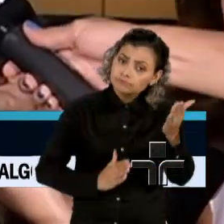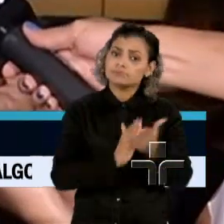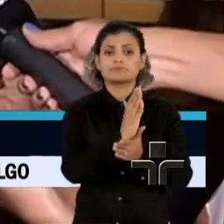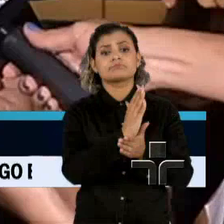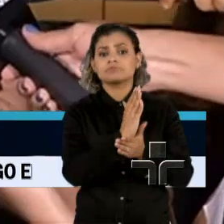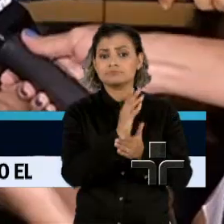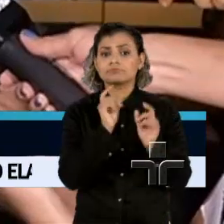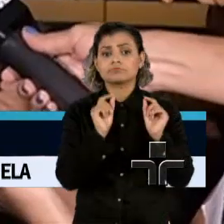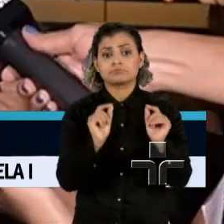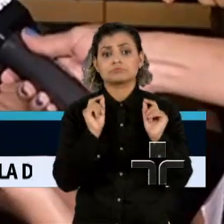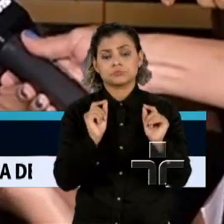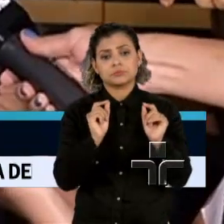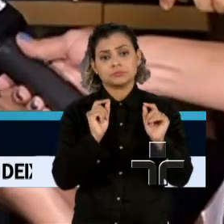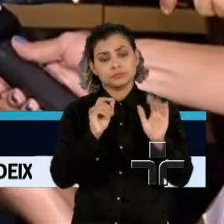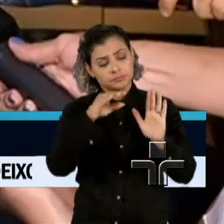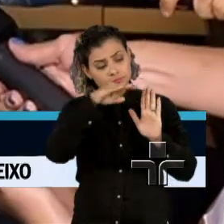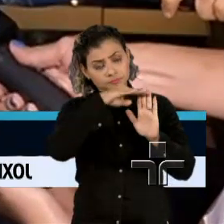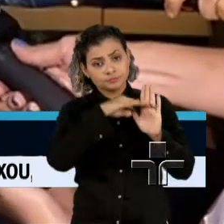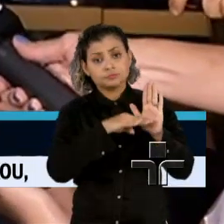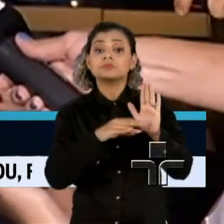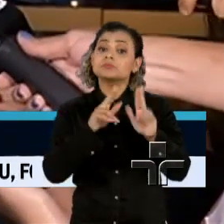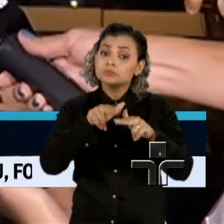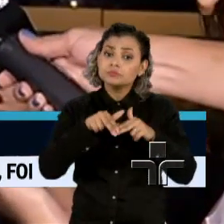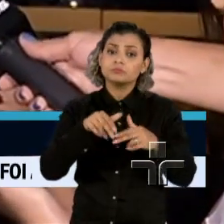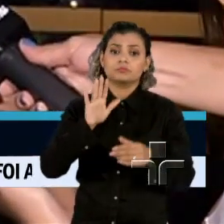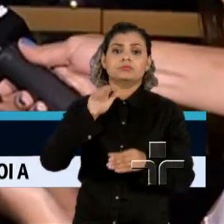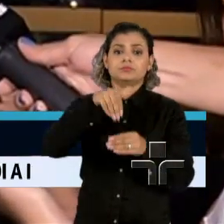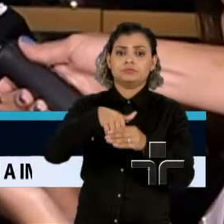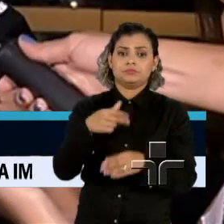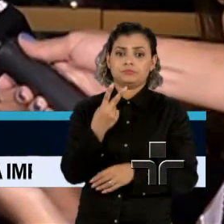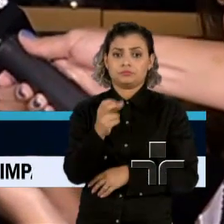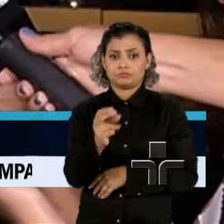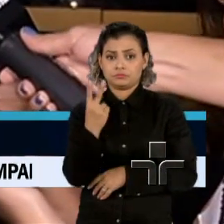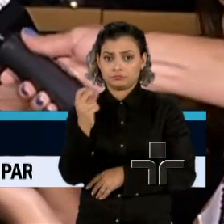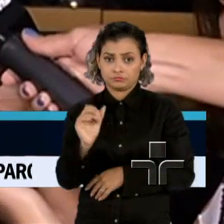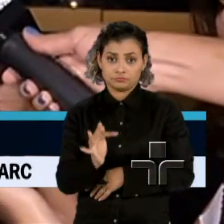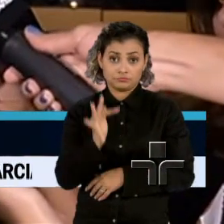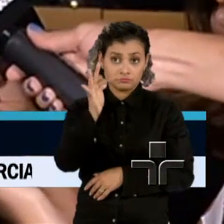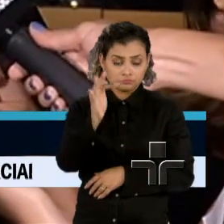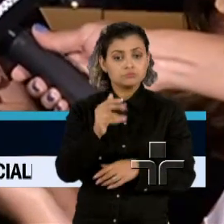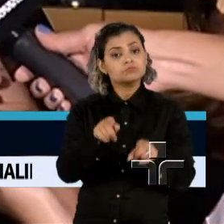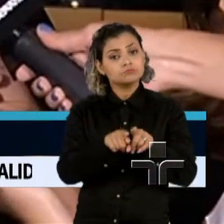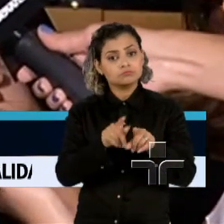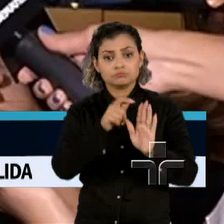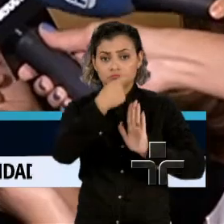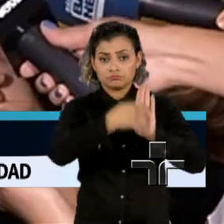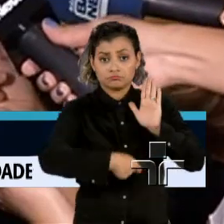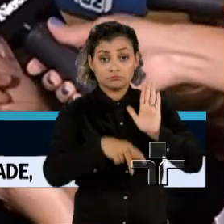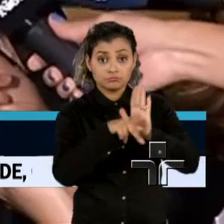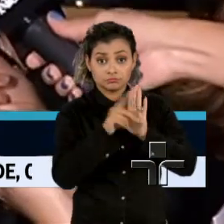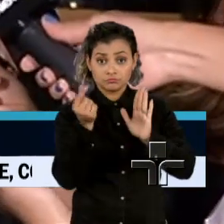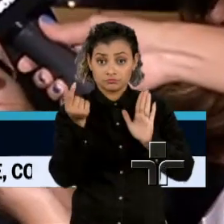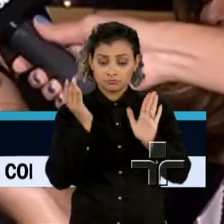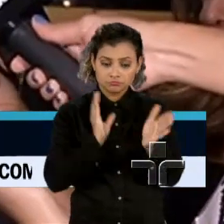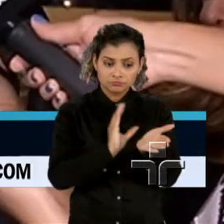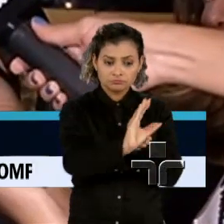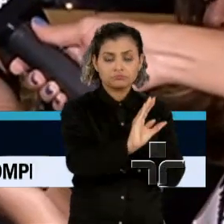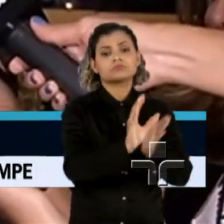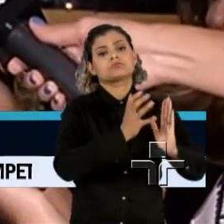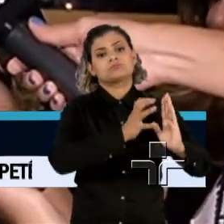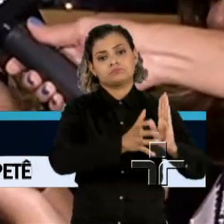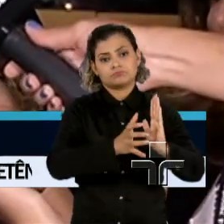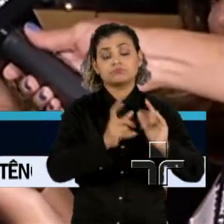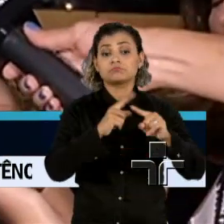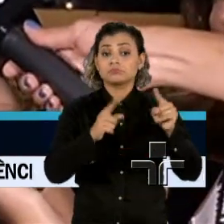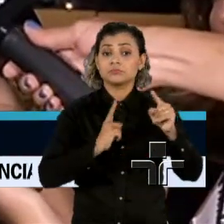aqui, em decorrência das eleições do ano que vem, somente um texto relativo ao fundo eleitoral com uma trava de